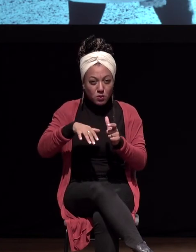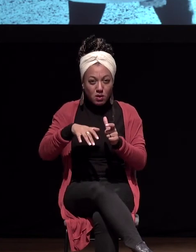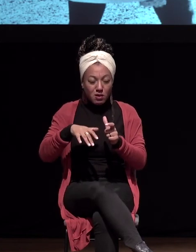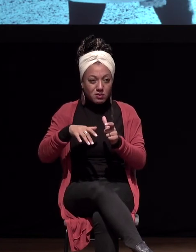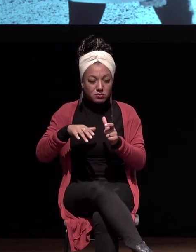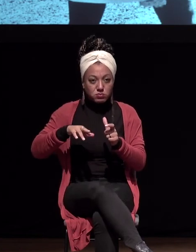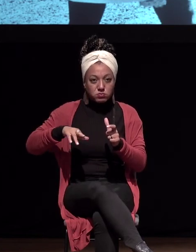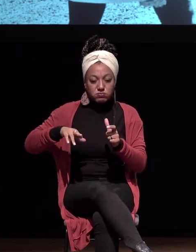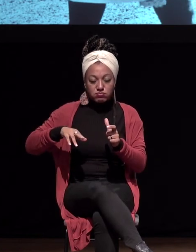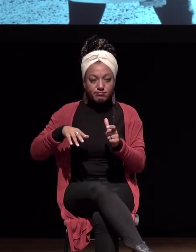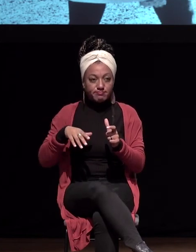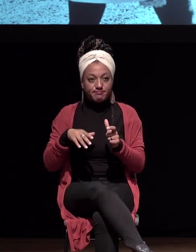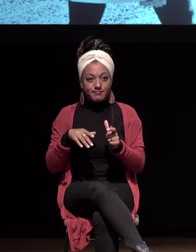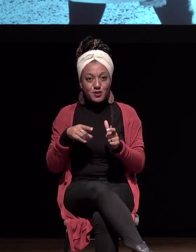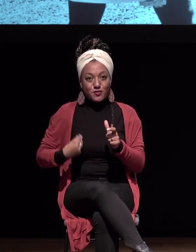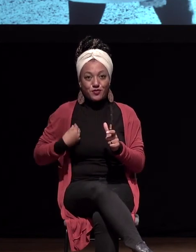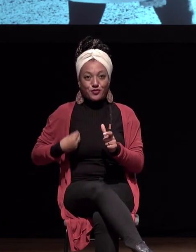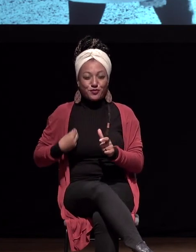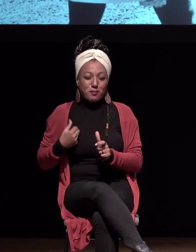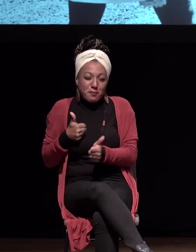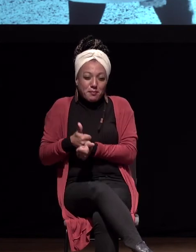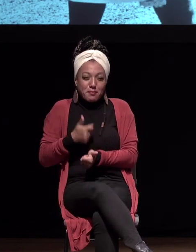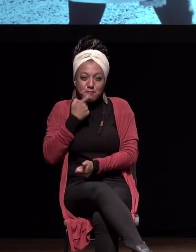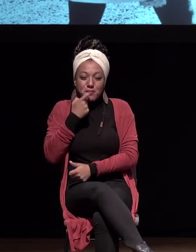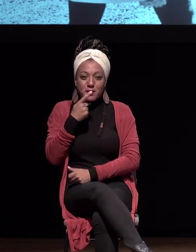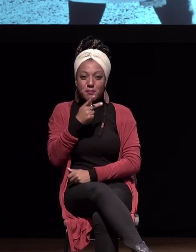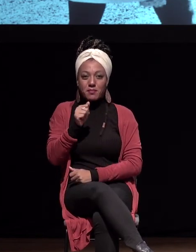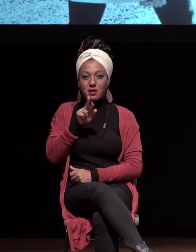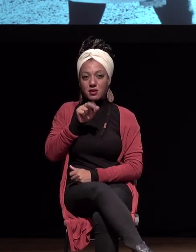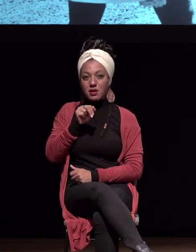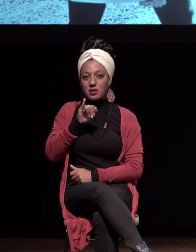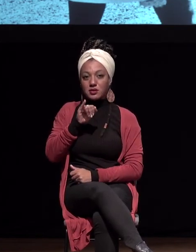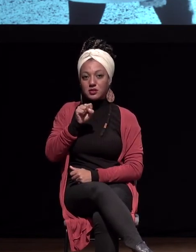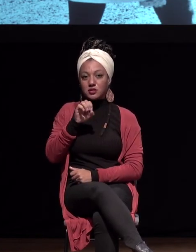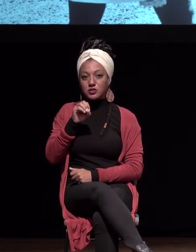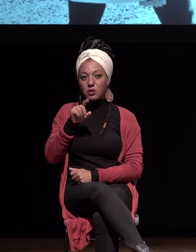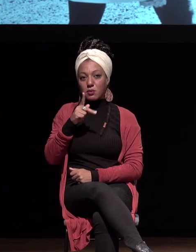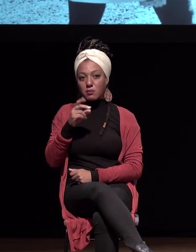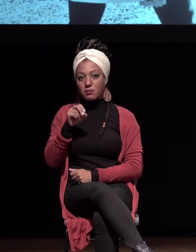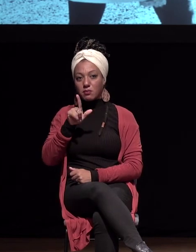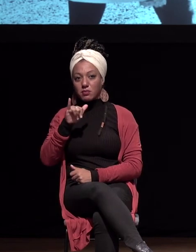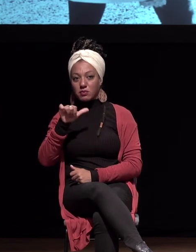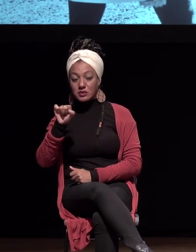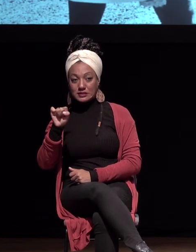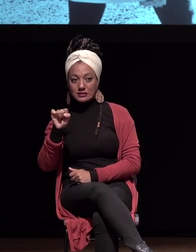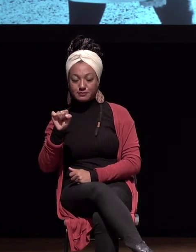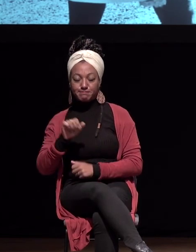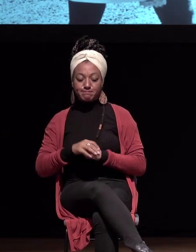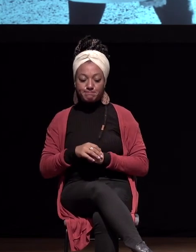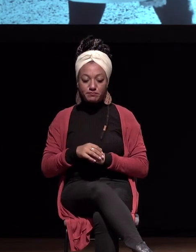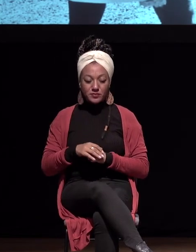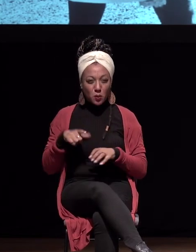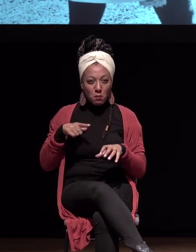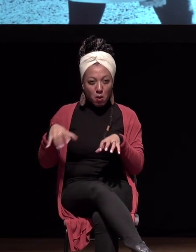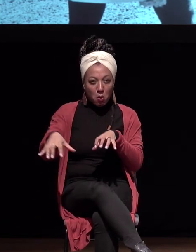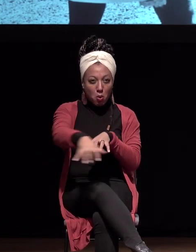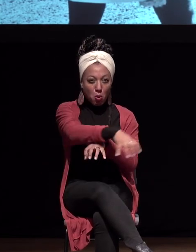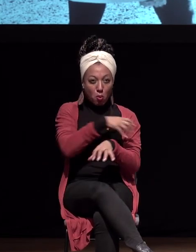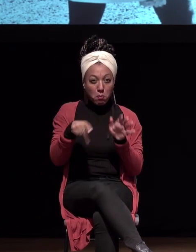É isso onde eu vivo. E no ano passado, na escola, eu trabalho numa EMEI, uma escola de educação